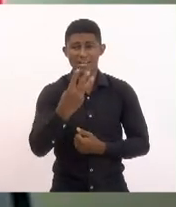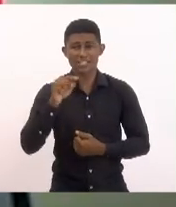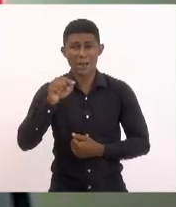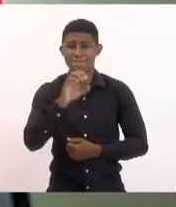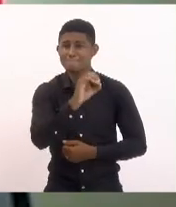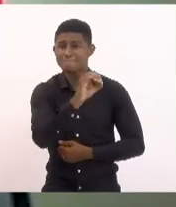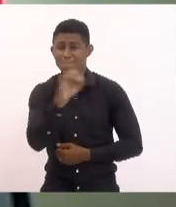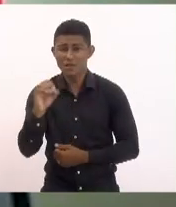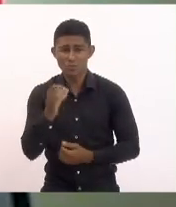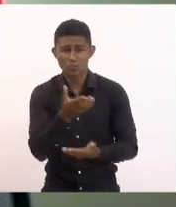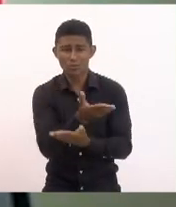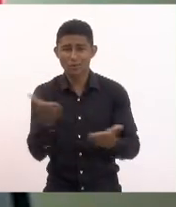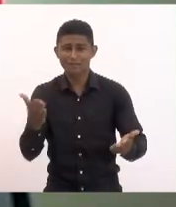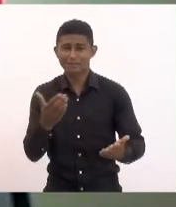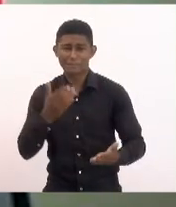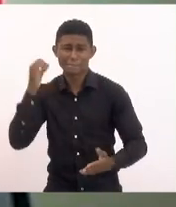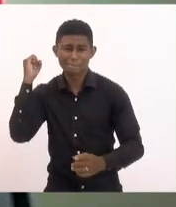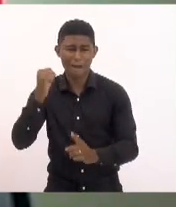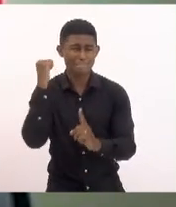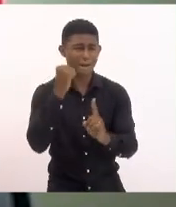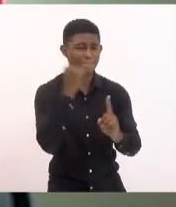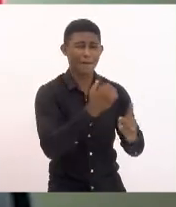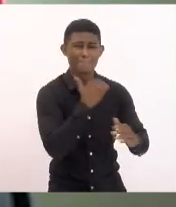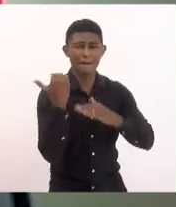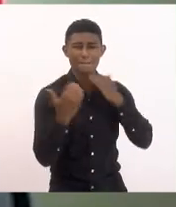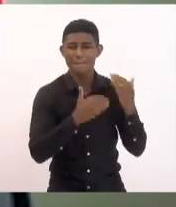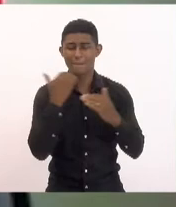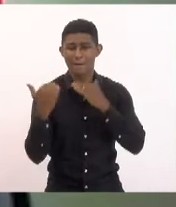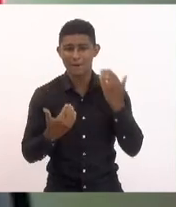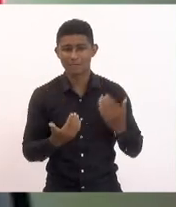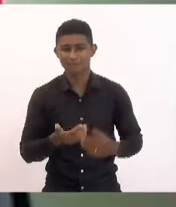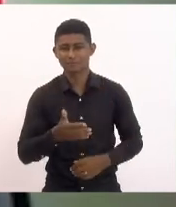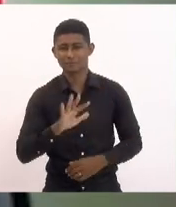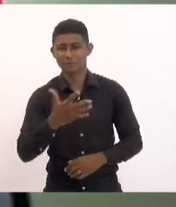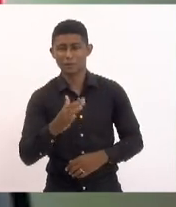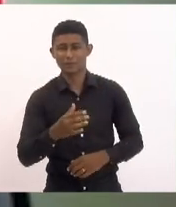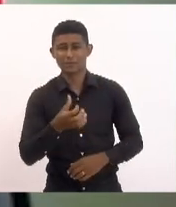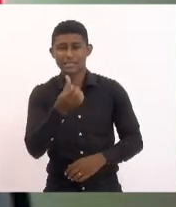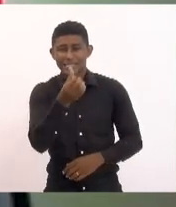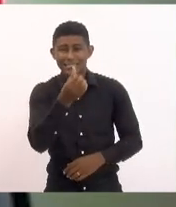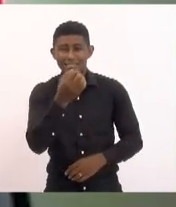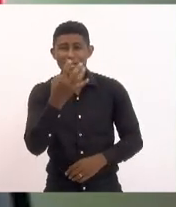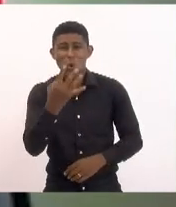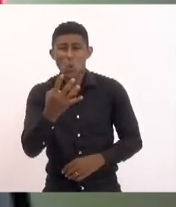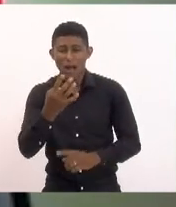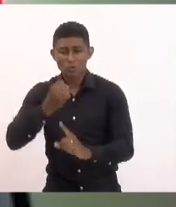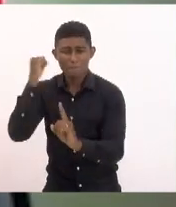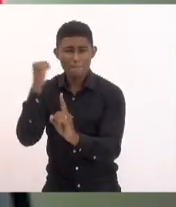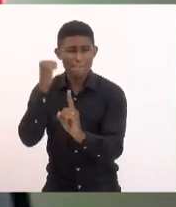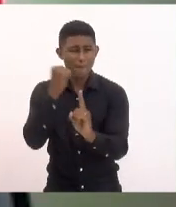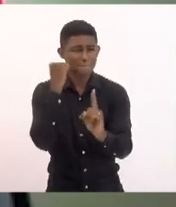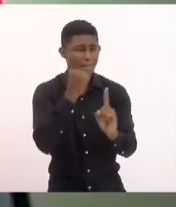ceifadas prematuramente em uma média de 64 assassinatos de jovens por dia.